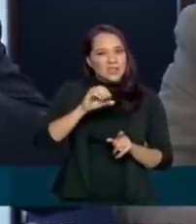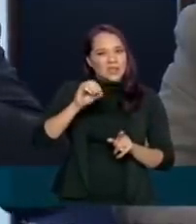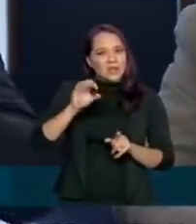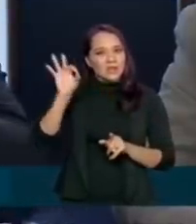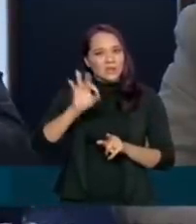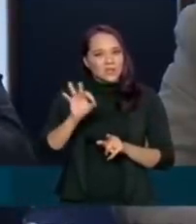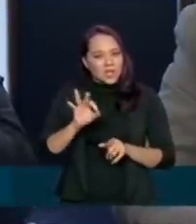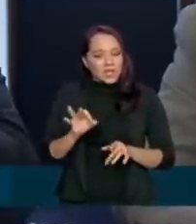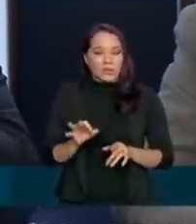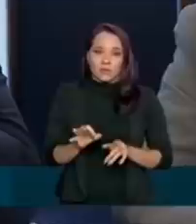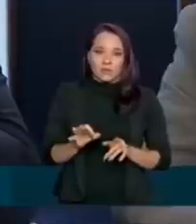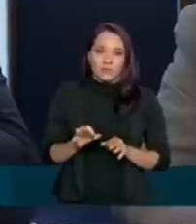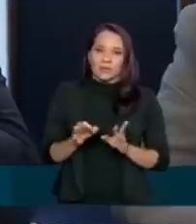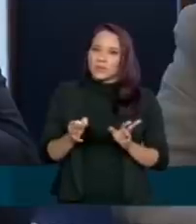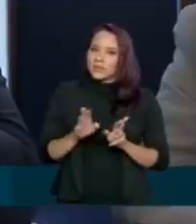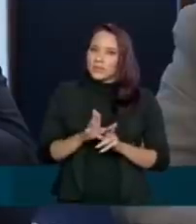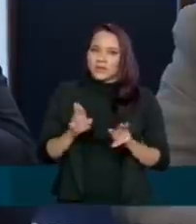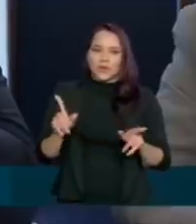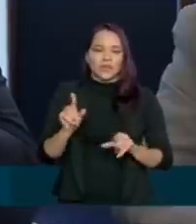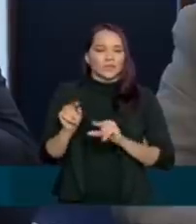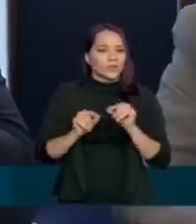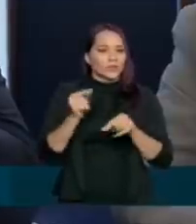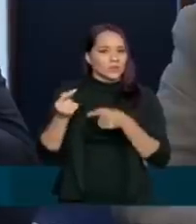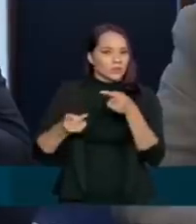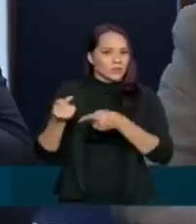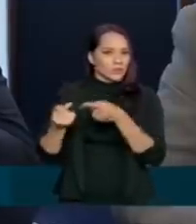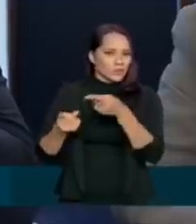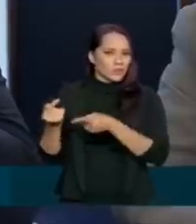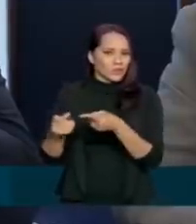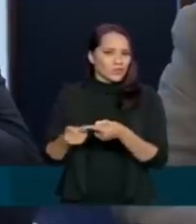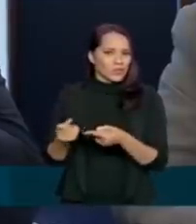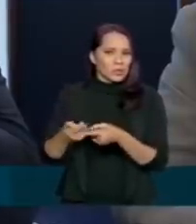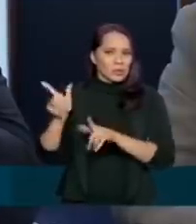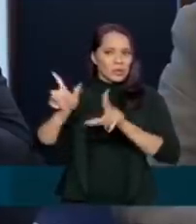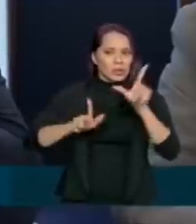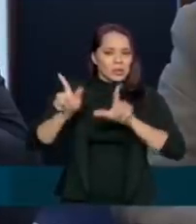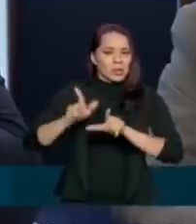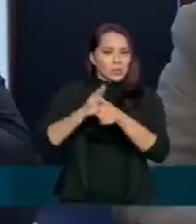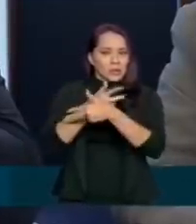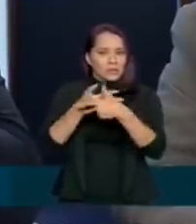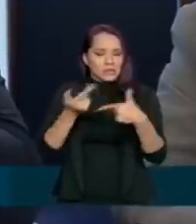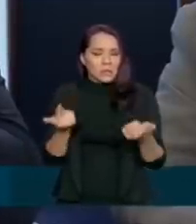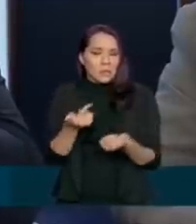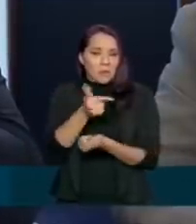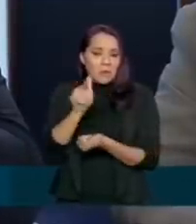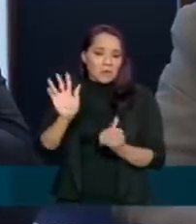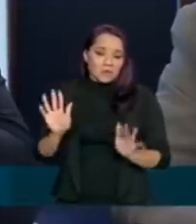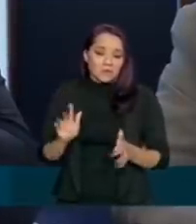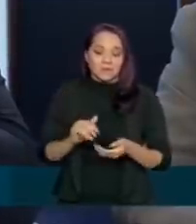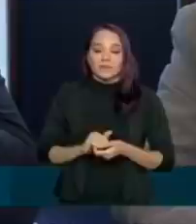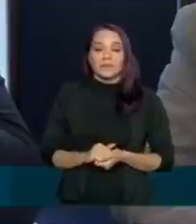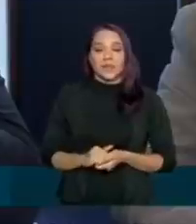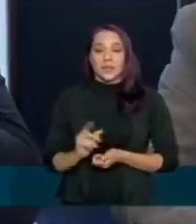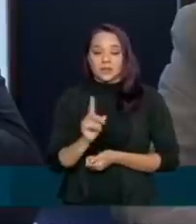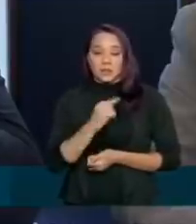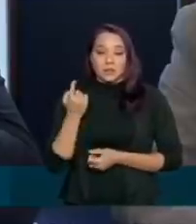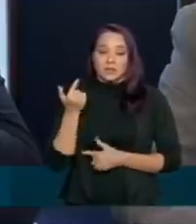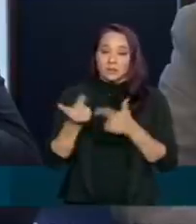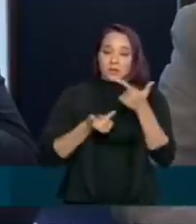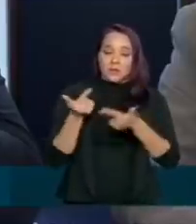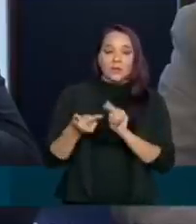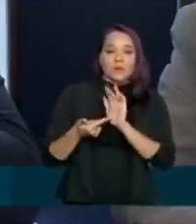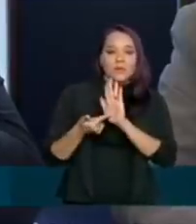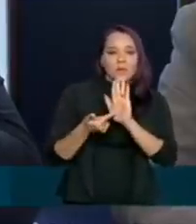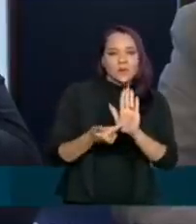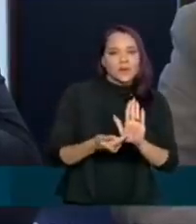ao contrário do que está se discutindo em mídia e em outros canais. Nós estamos trabalhando para mostrar